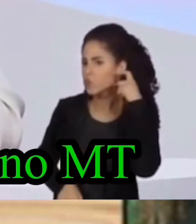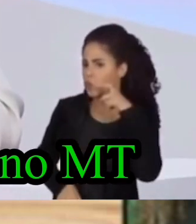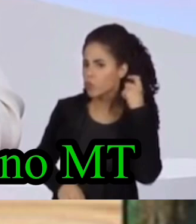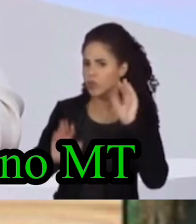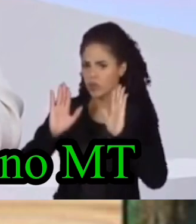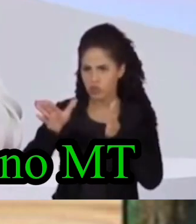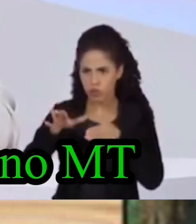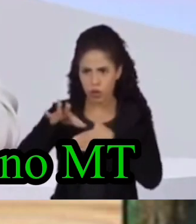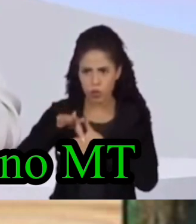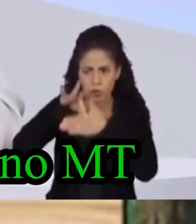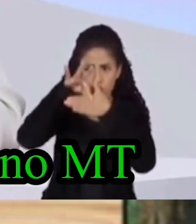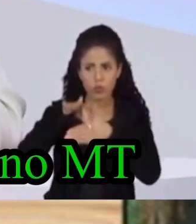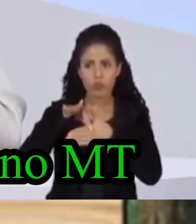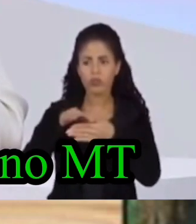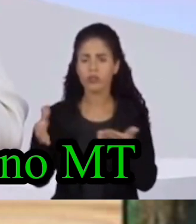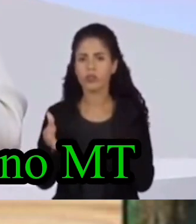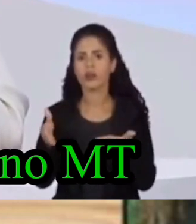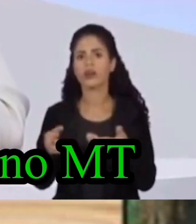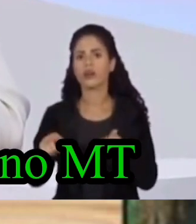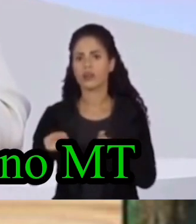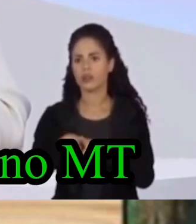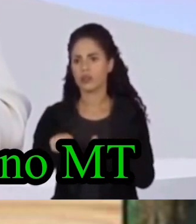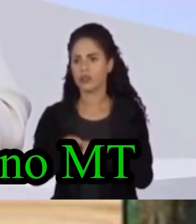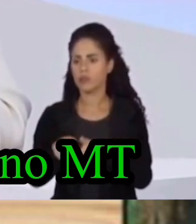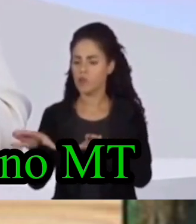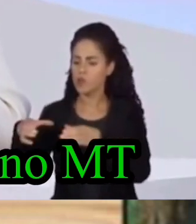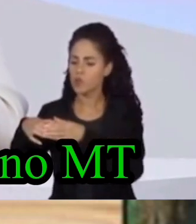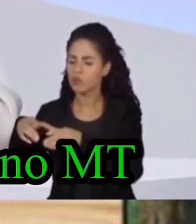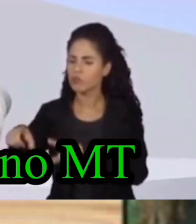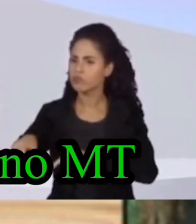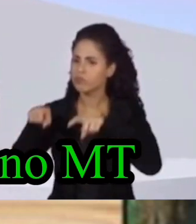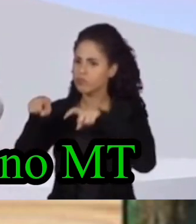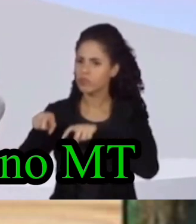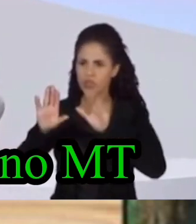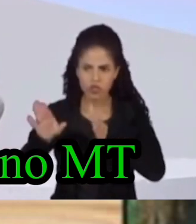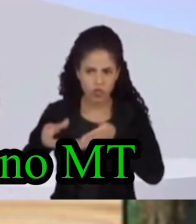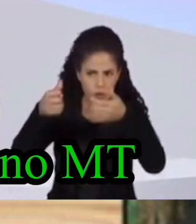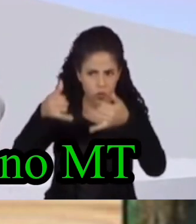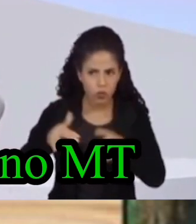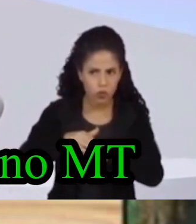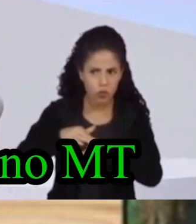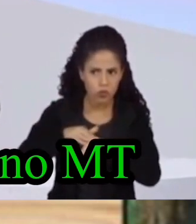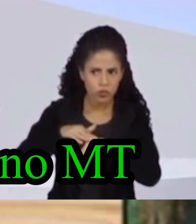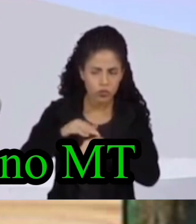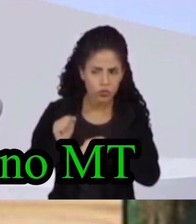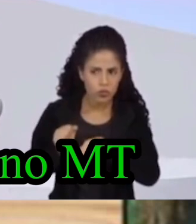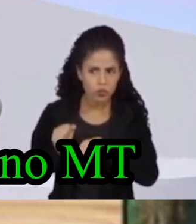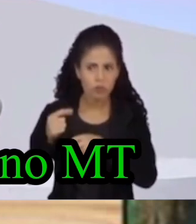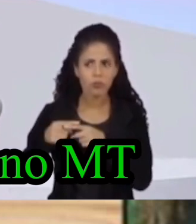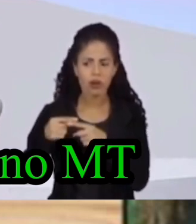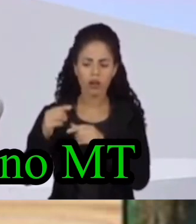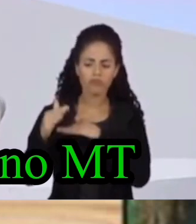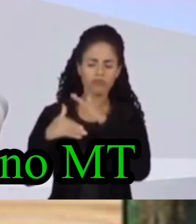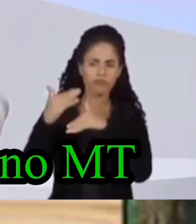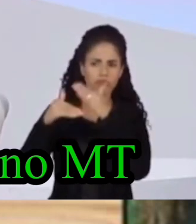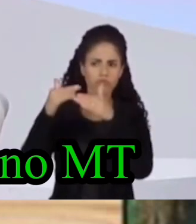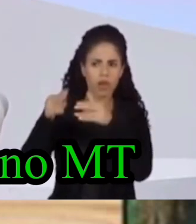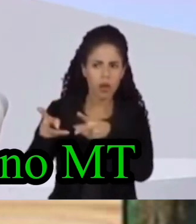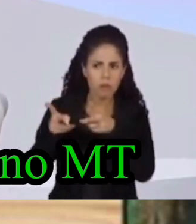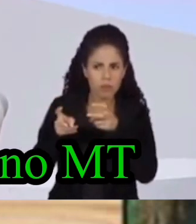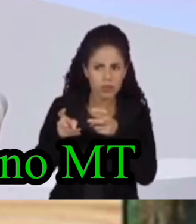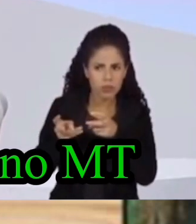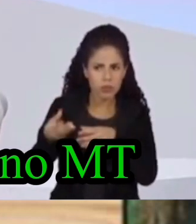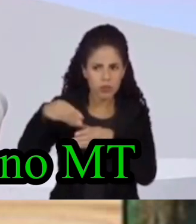com os líderes e especialmente com a bancada do Agro porque o senhor vê uma avanço em uma proposta como essa dentro do